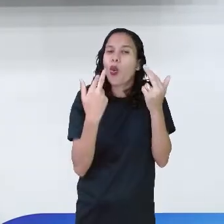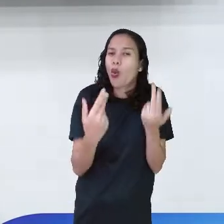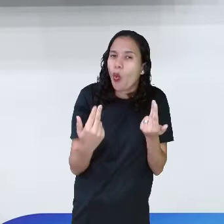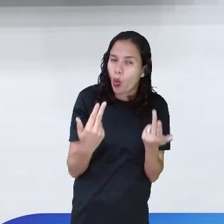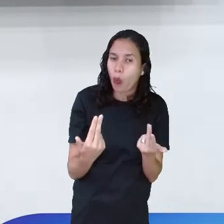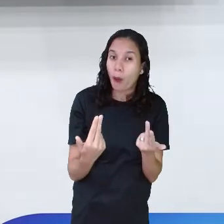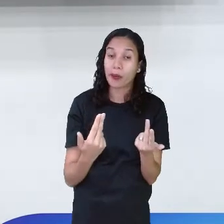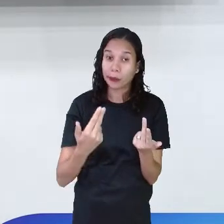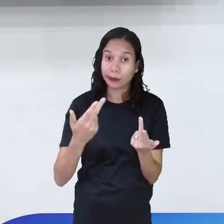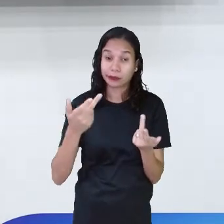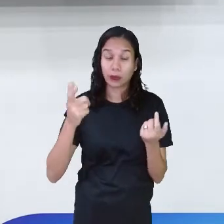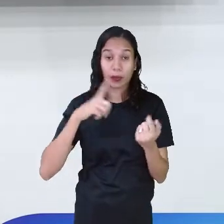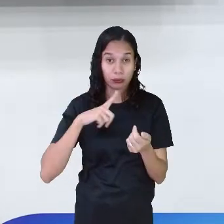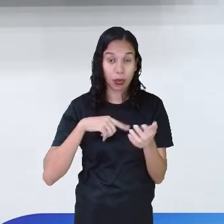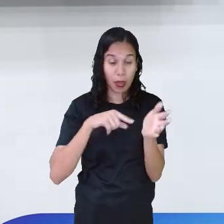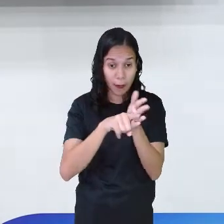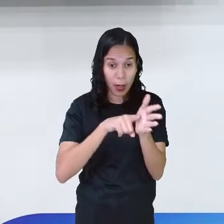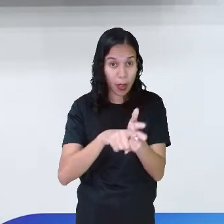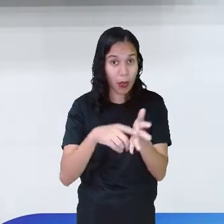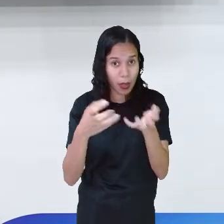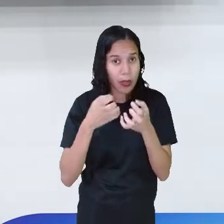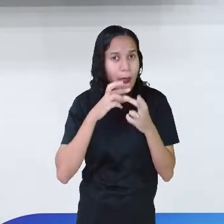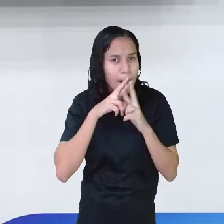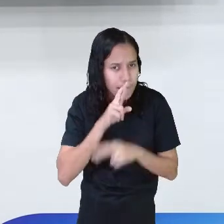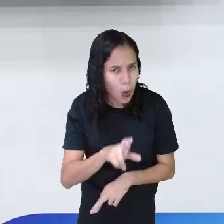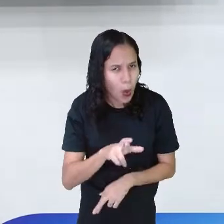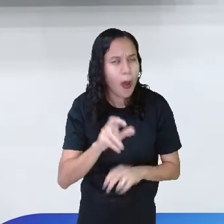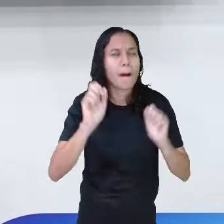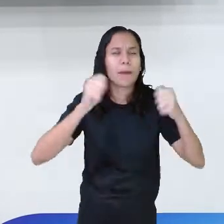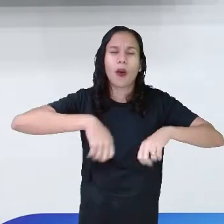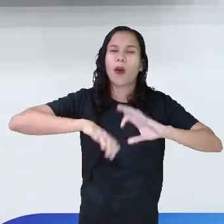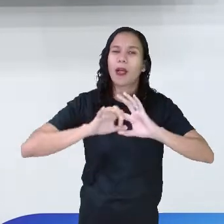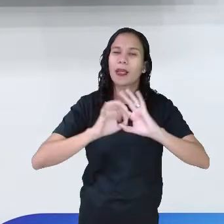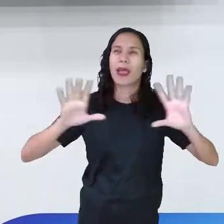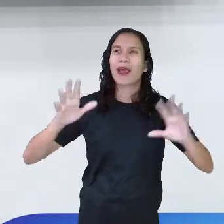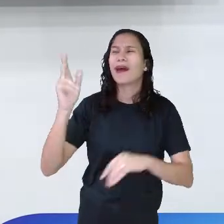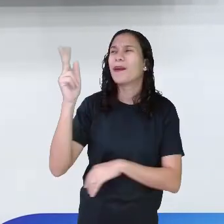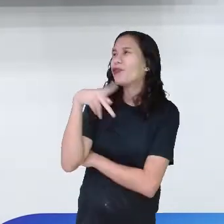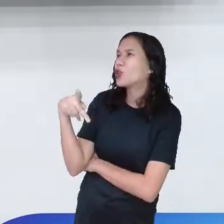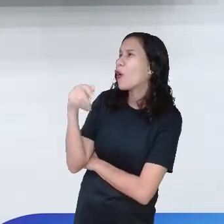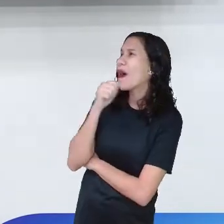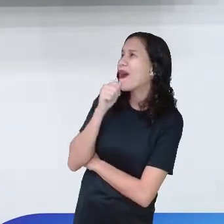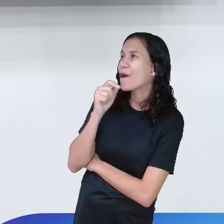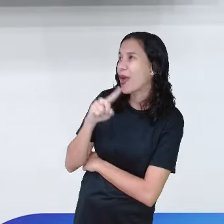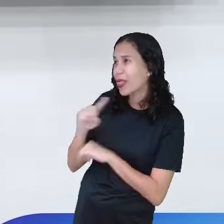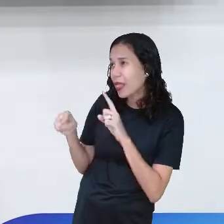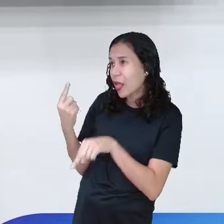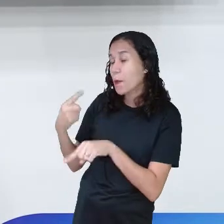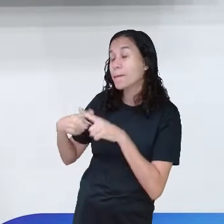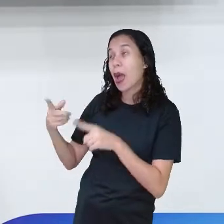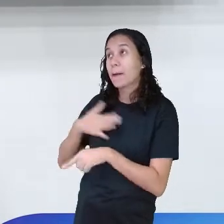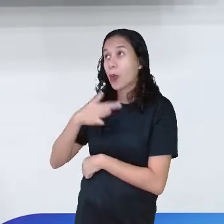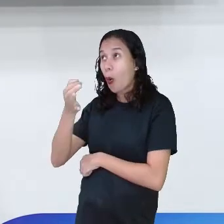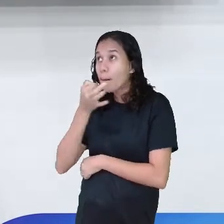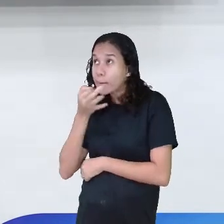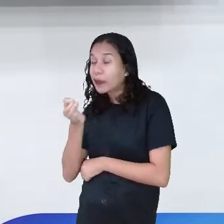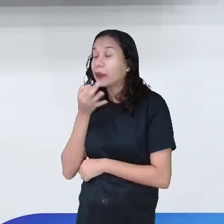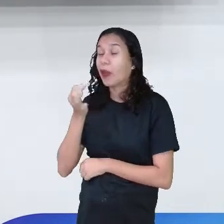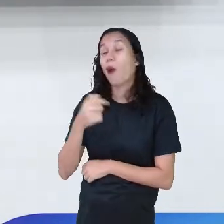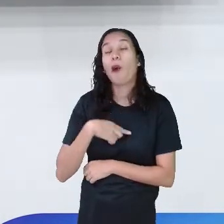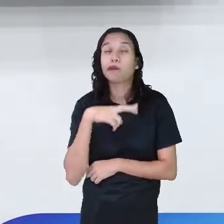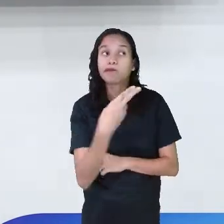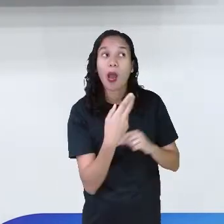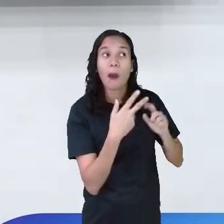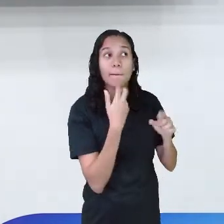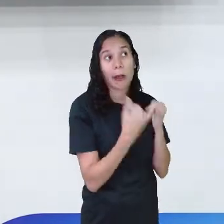coisa. Se você pesquisou e quiser responder, fique à vontade. Professor, eu não pesquisei, mas eu acho que sim, ou eu acho que não.